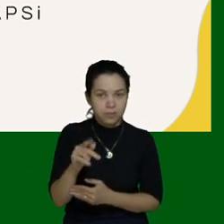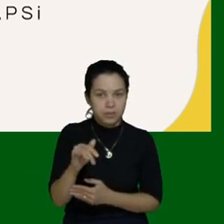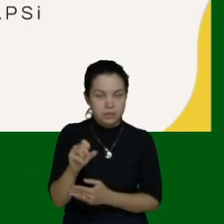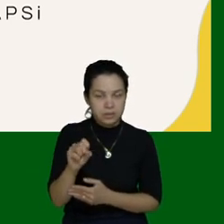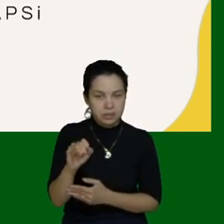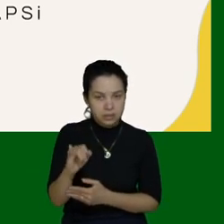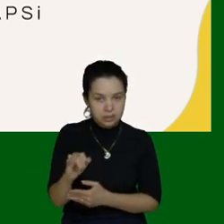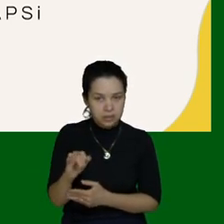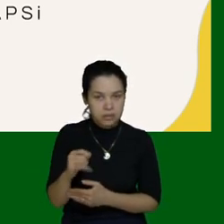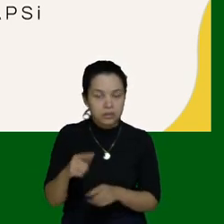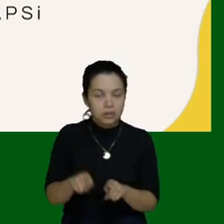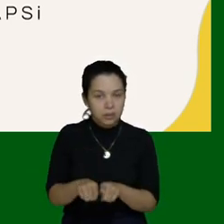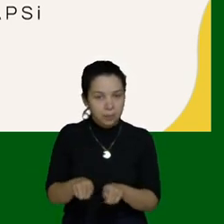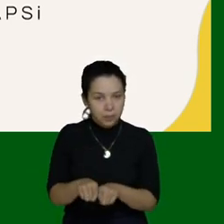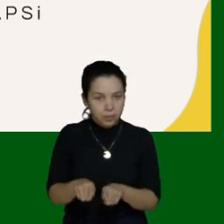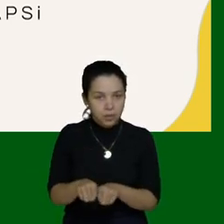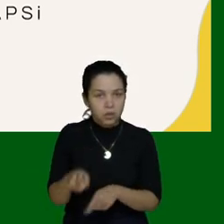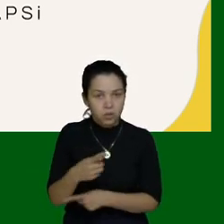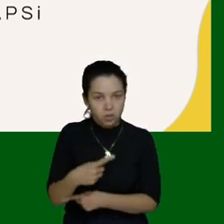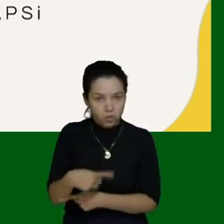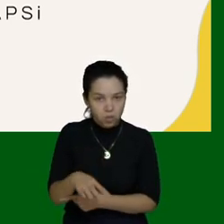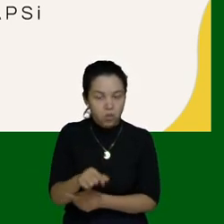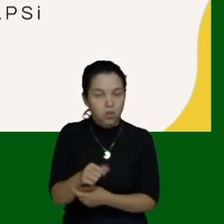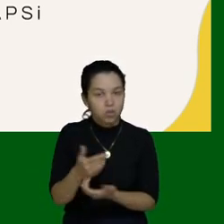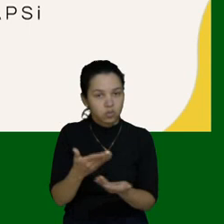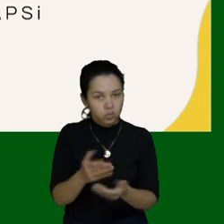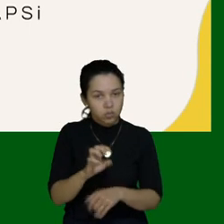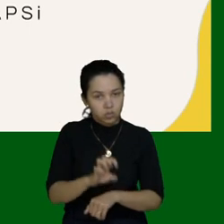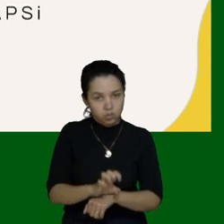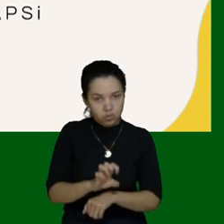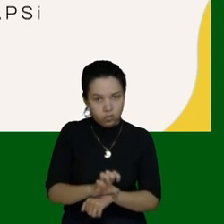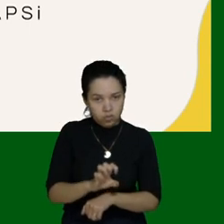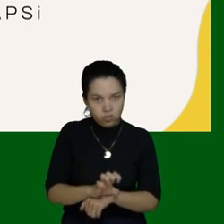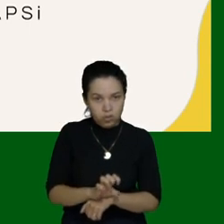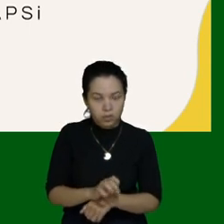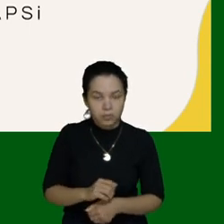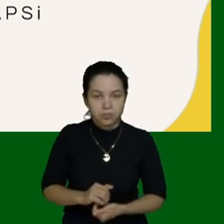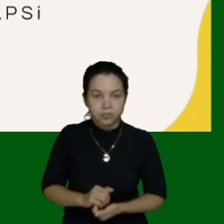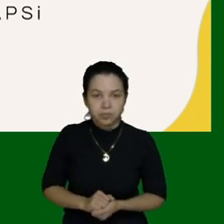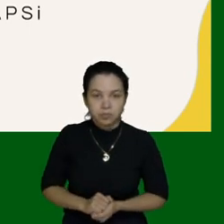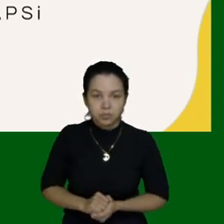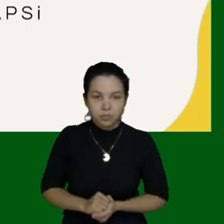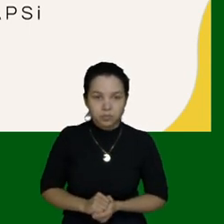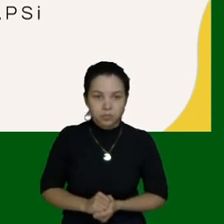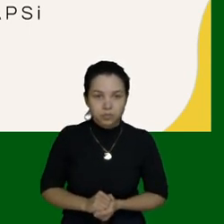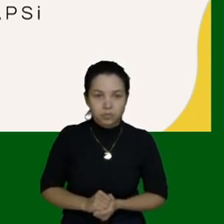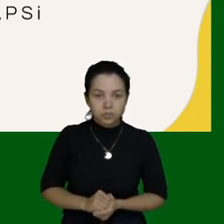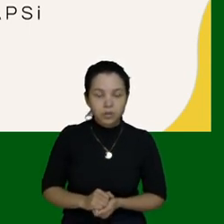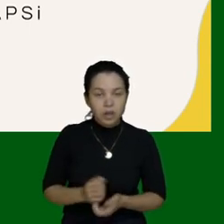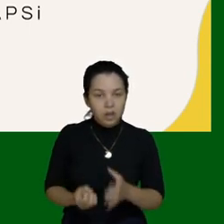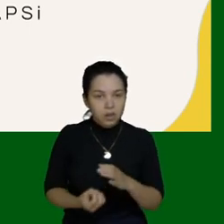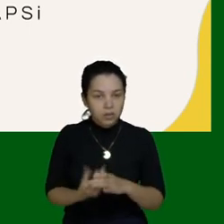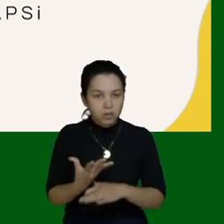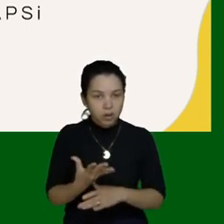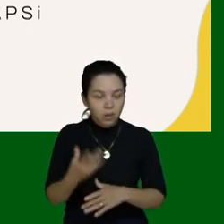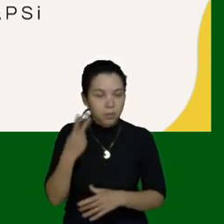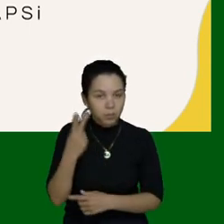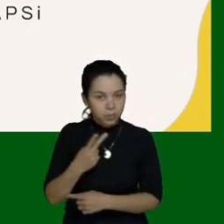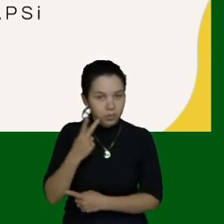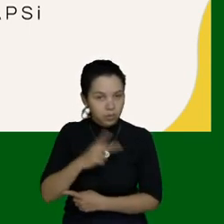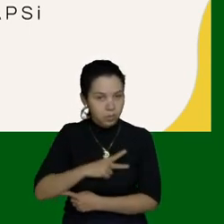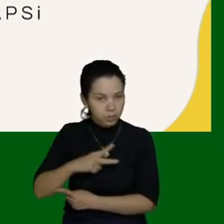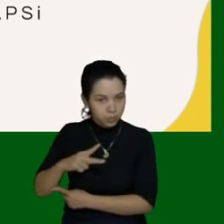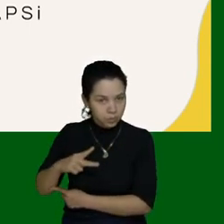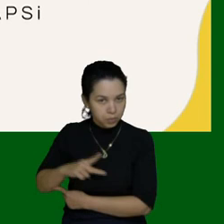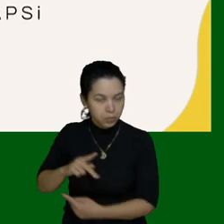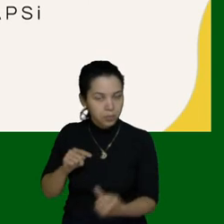negociação que a gente faz junto ao estado para que criarem políticas públicas Associados a isso porque o